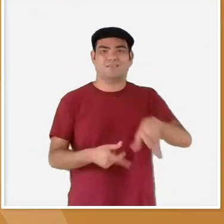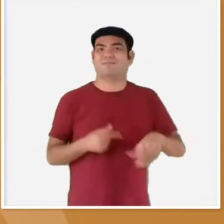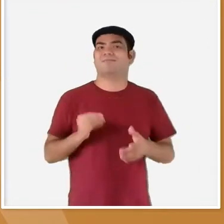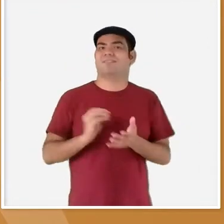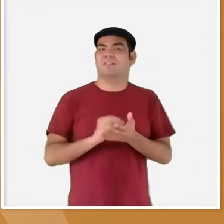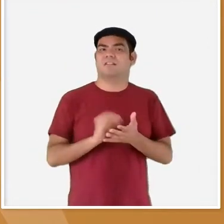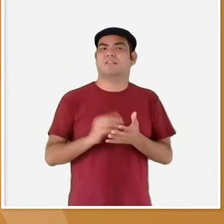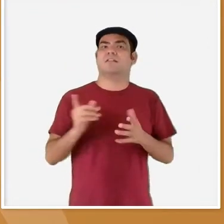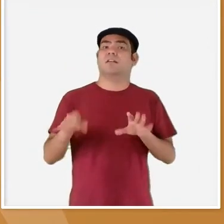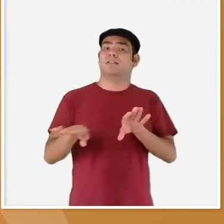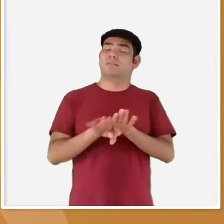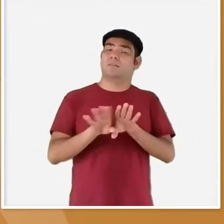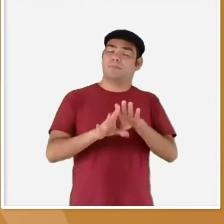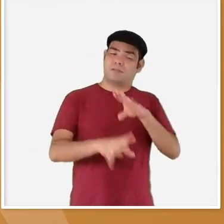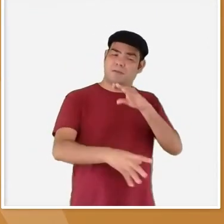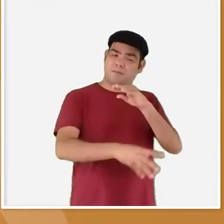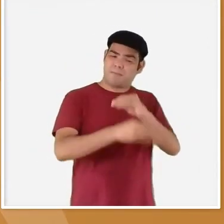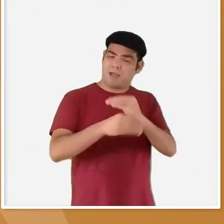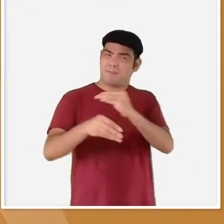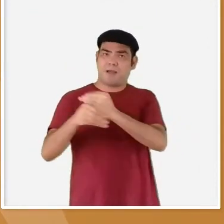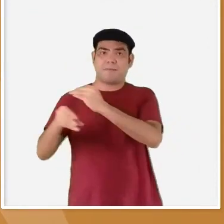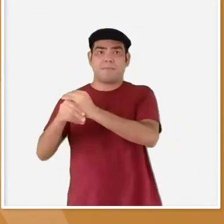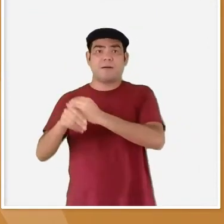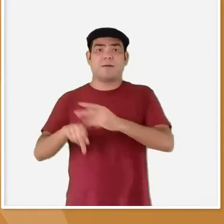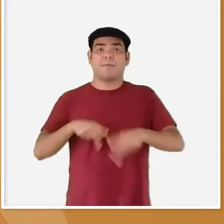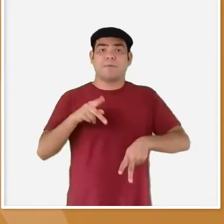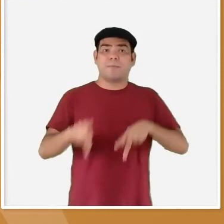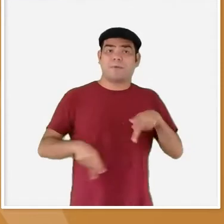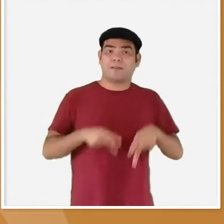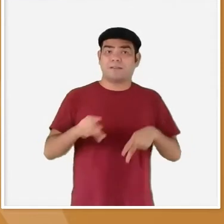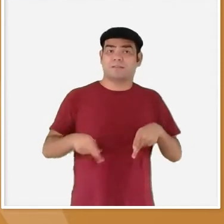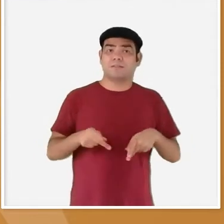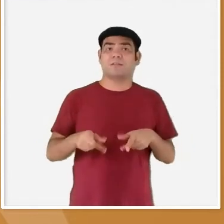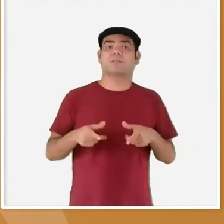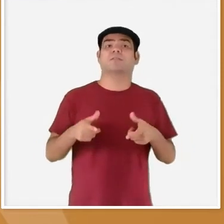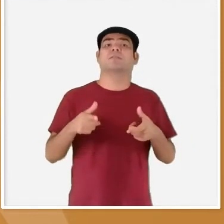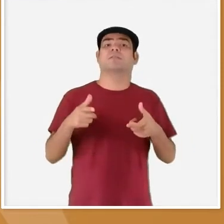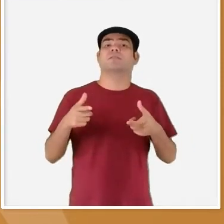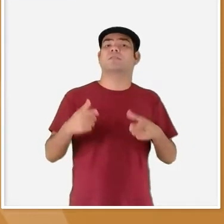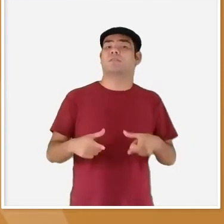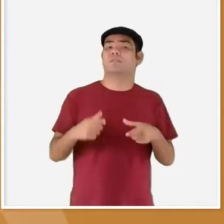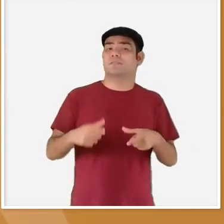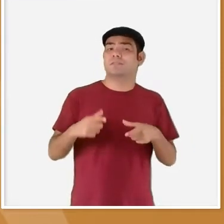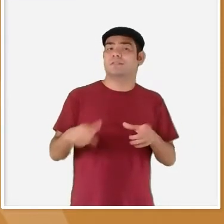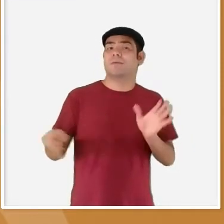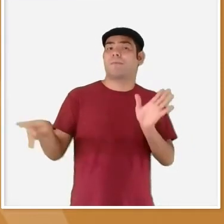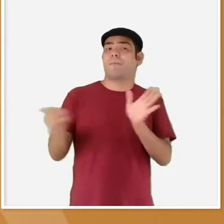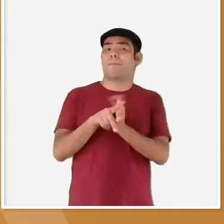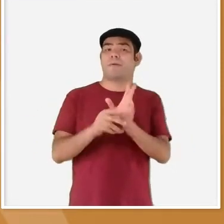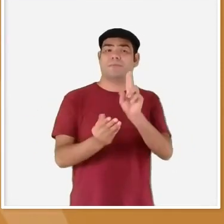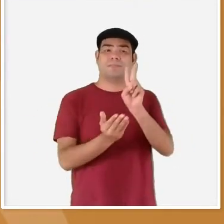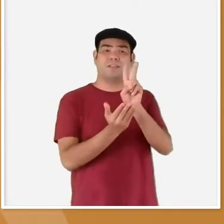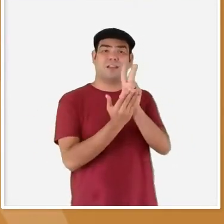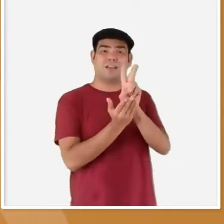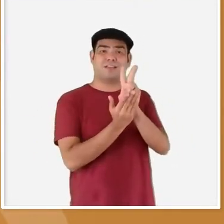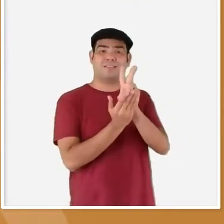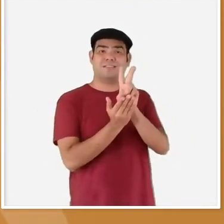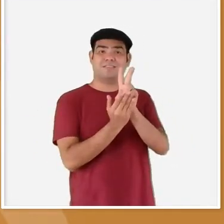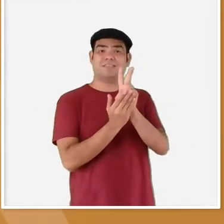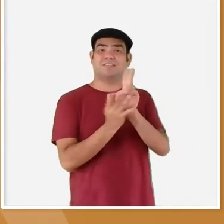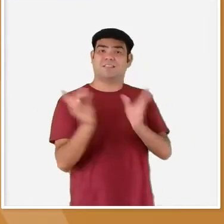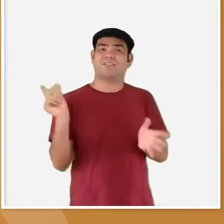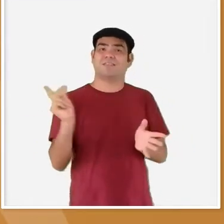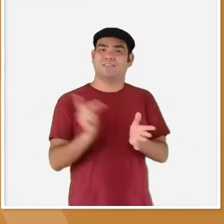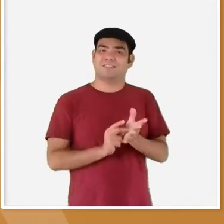parte dos povos que formam o México são oriundos também dos povos indígenas originários, né? Nós temos aí